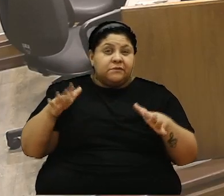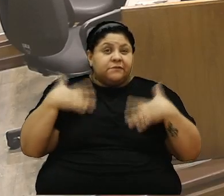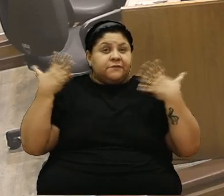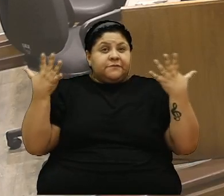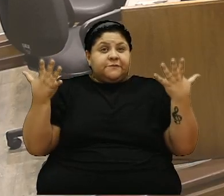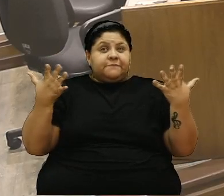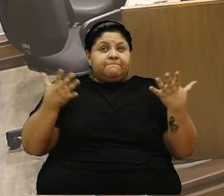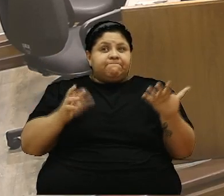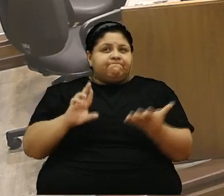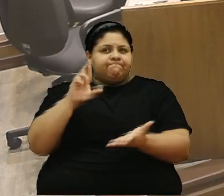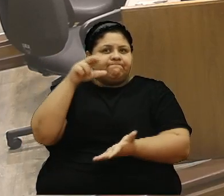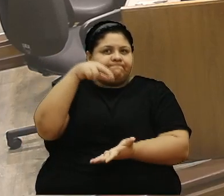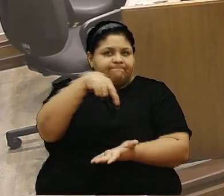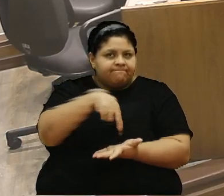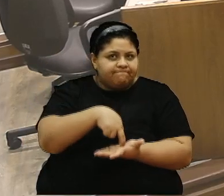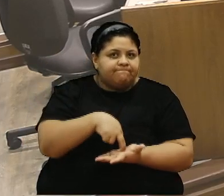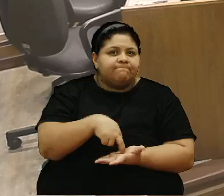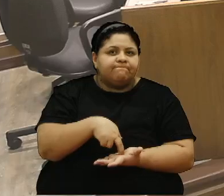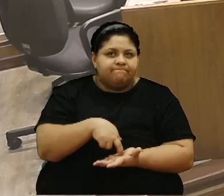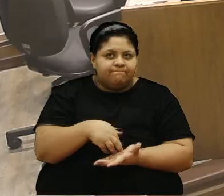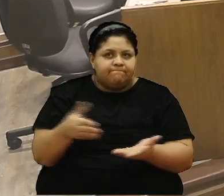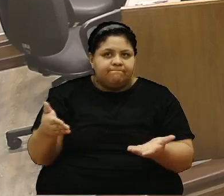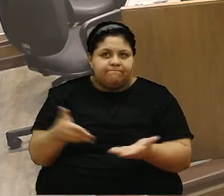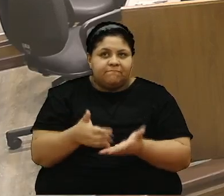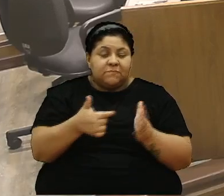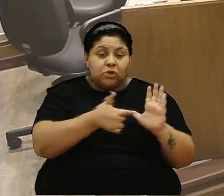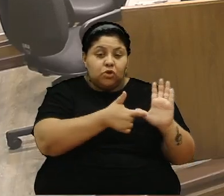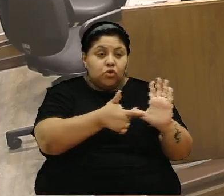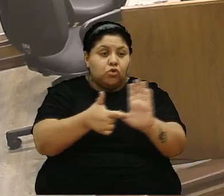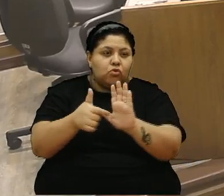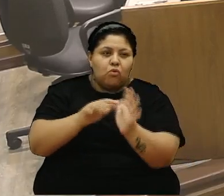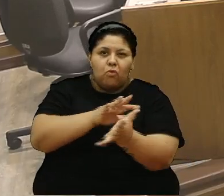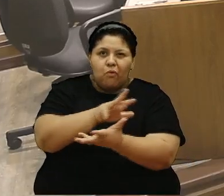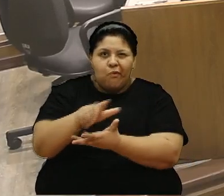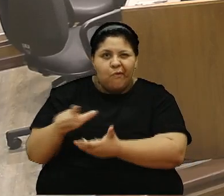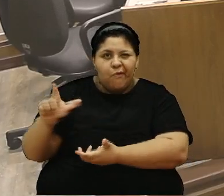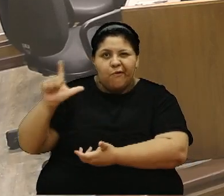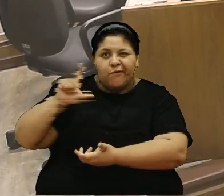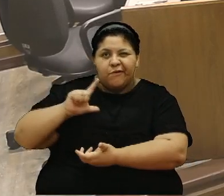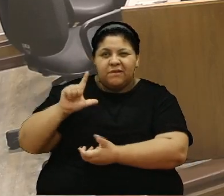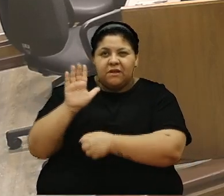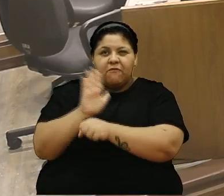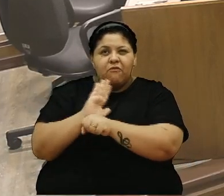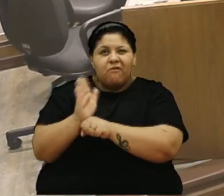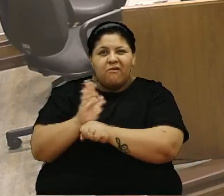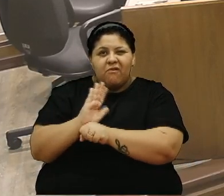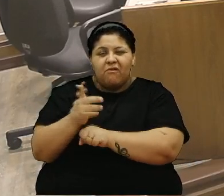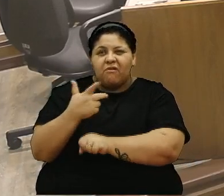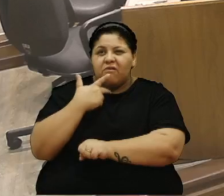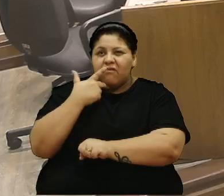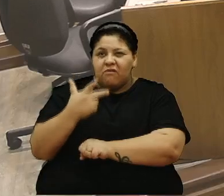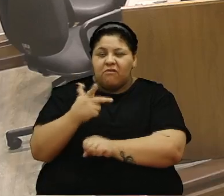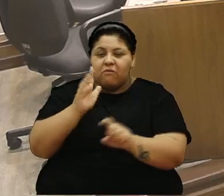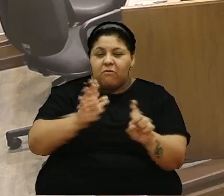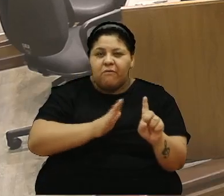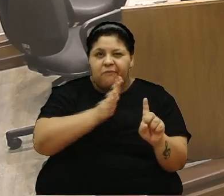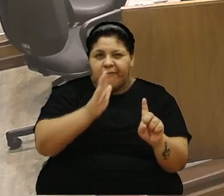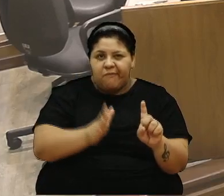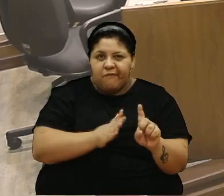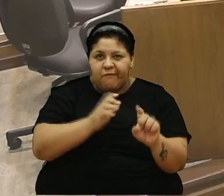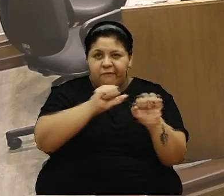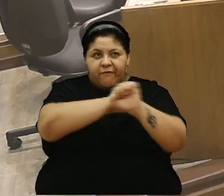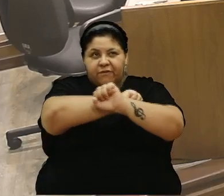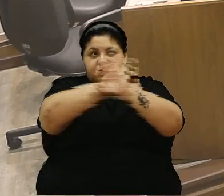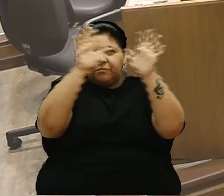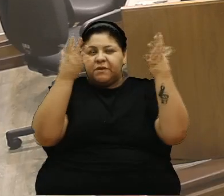uma realidade que ela está aí no mundo. Teve um filme que até comentei com a palestrante, que foi da parte da